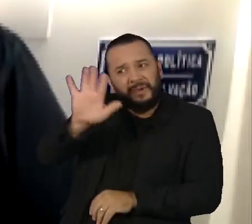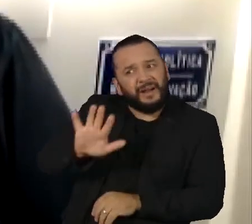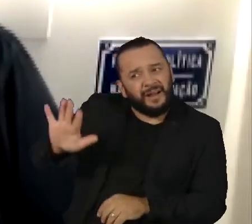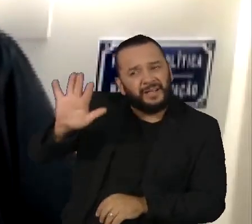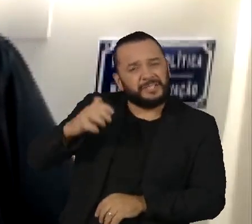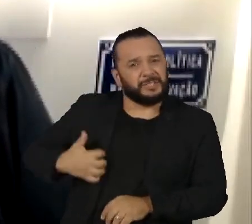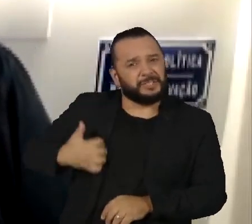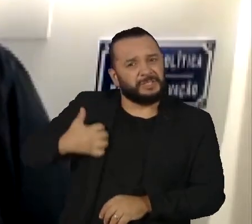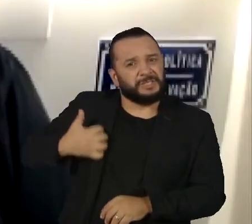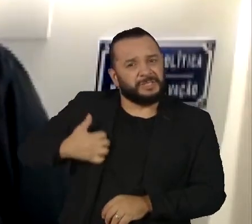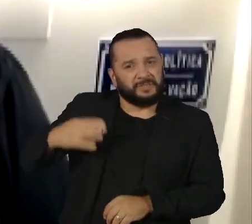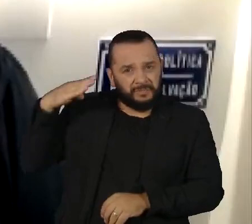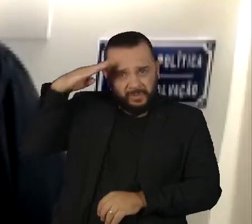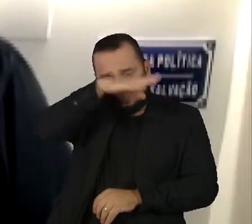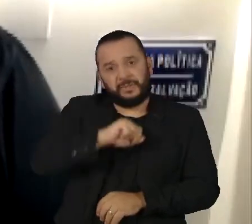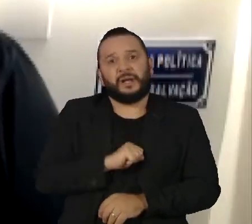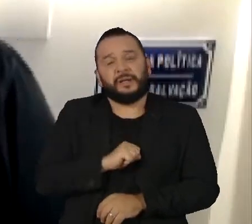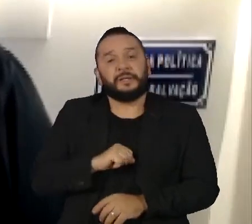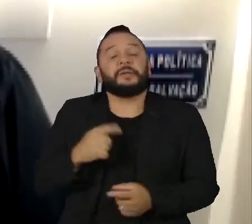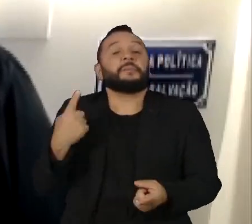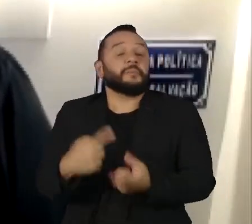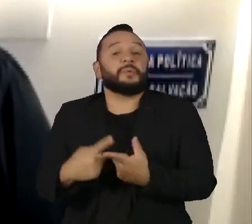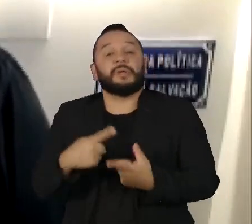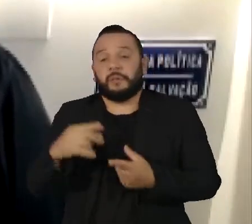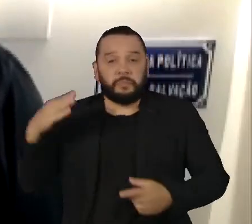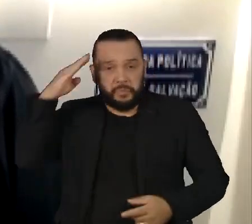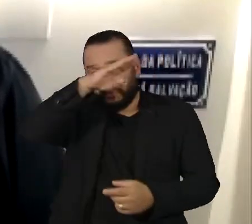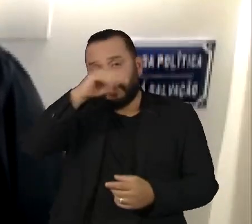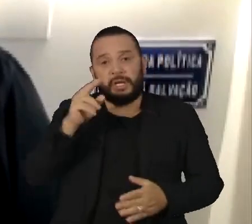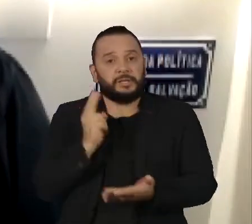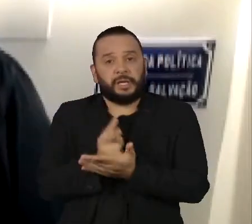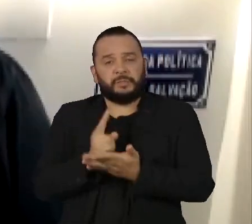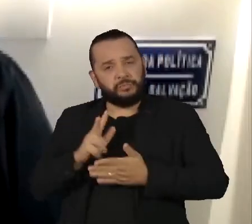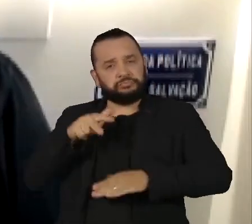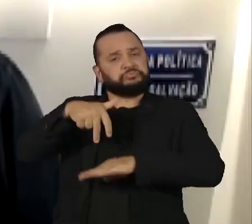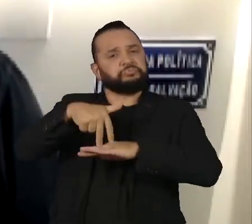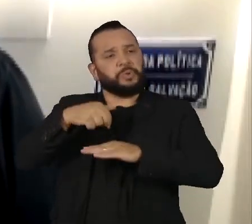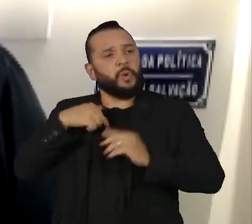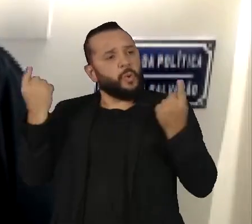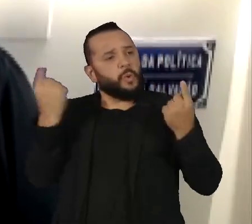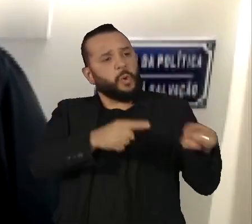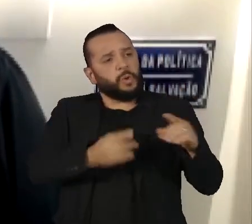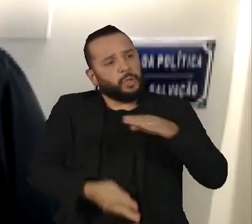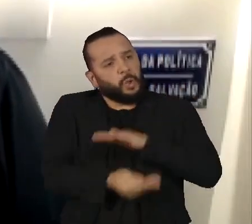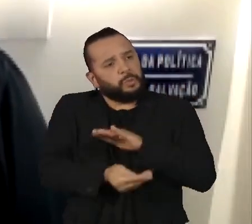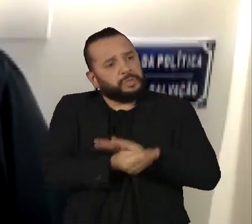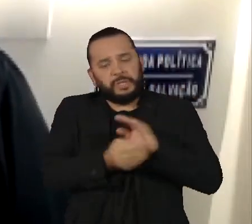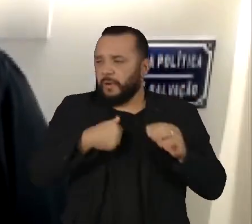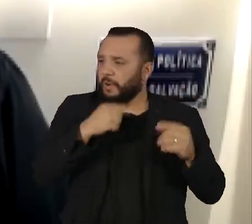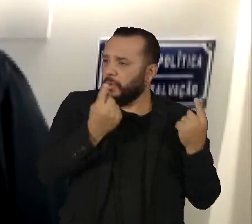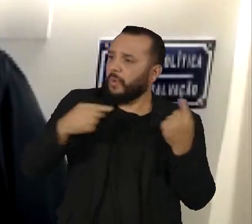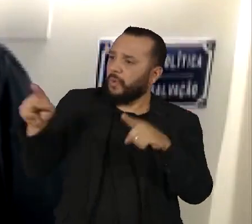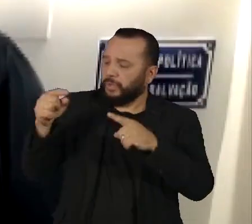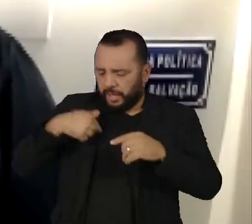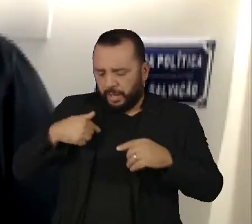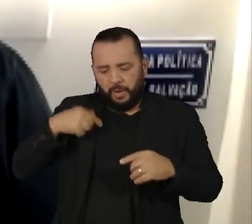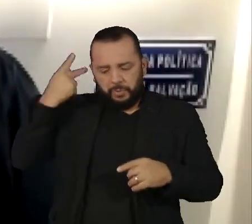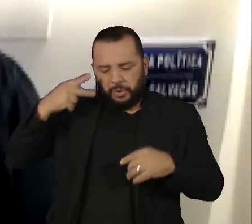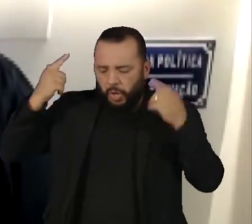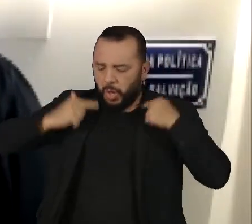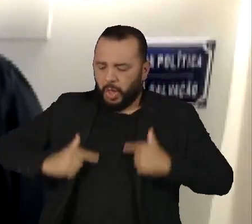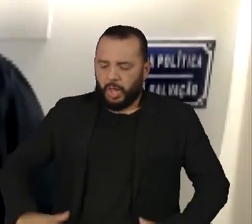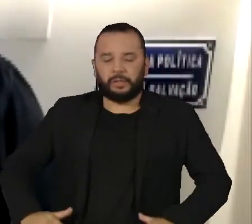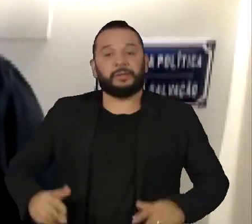mais né para quem se colocou como Combatente da corrupção né como político honesto e aí